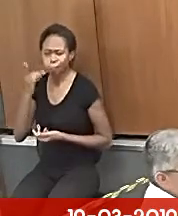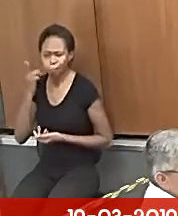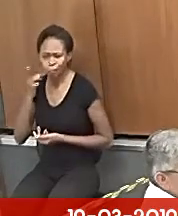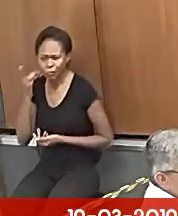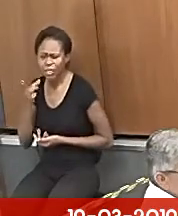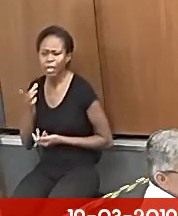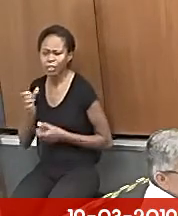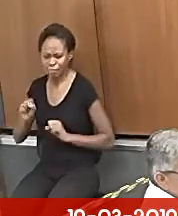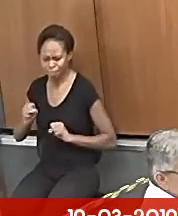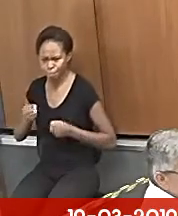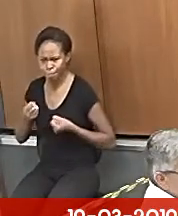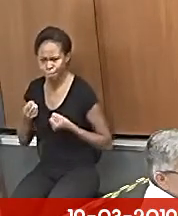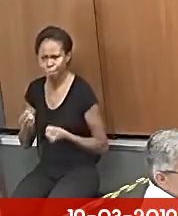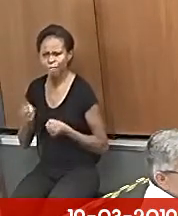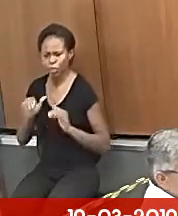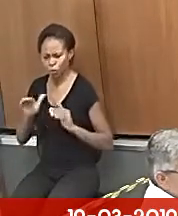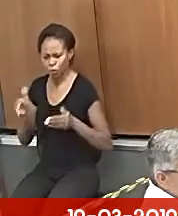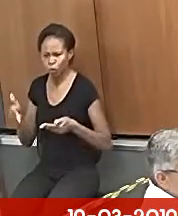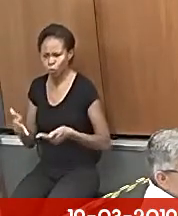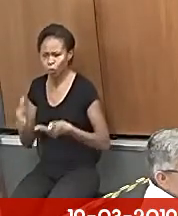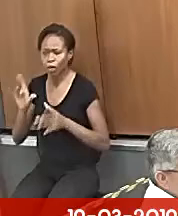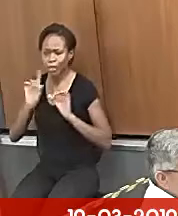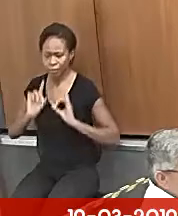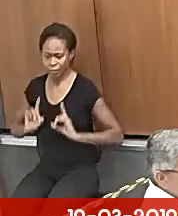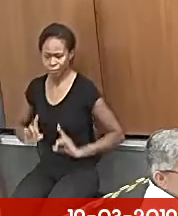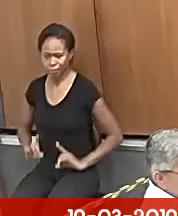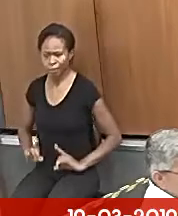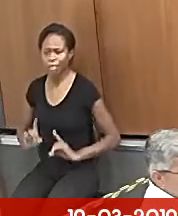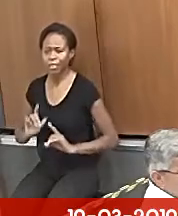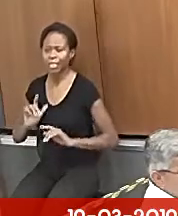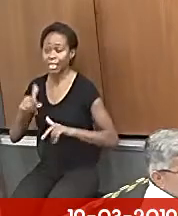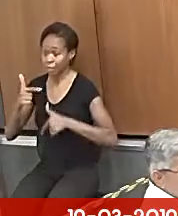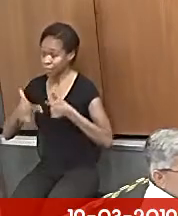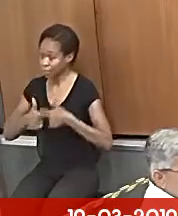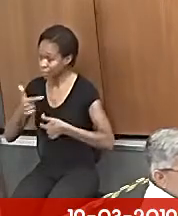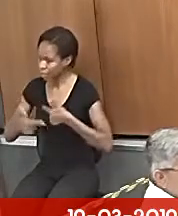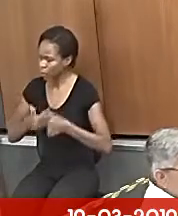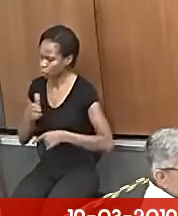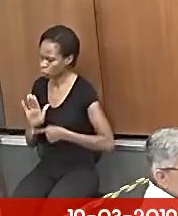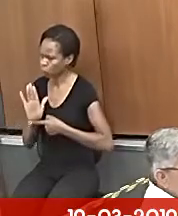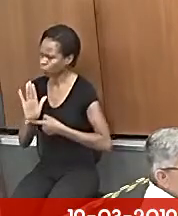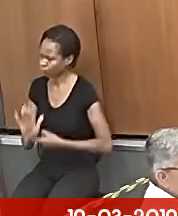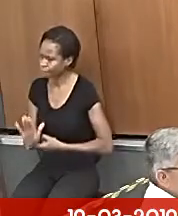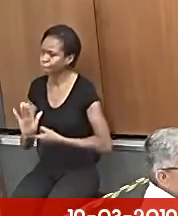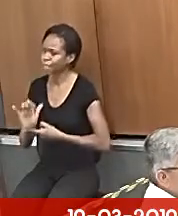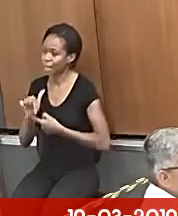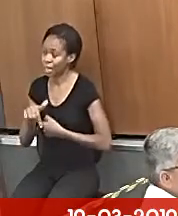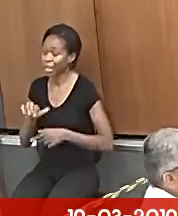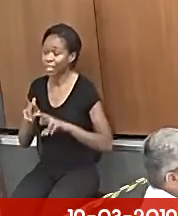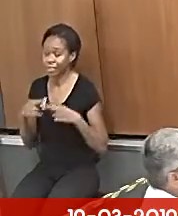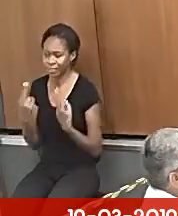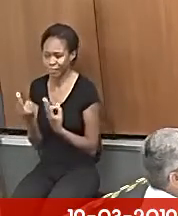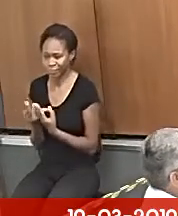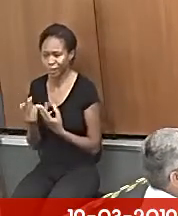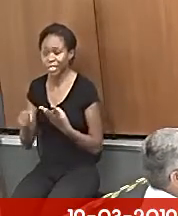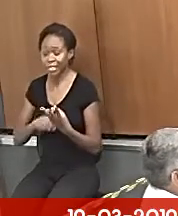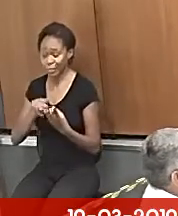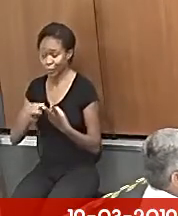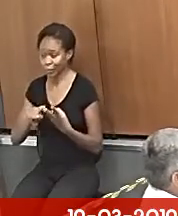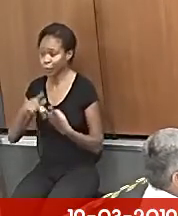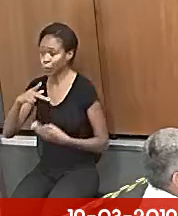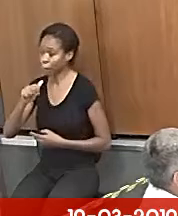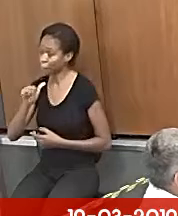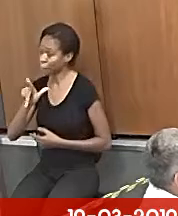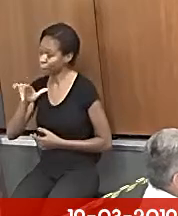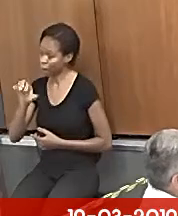na defesa dessa bandeira então tenho certeza que irá contribuir muito na história dessa comissão e o doutor paulo